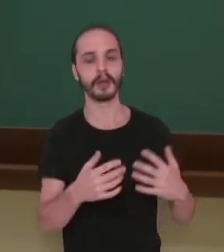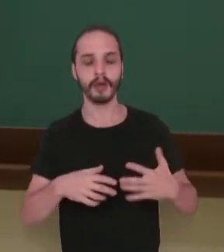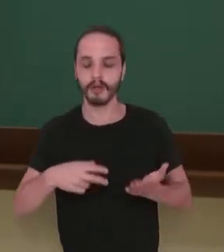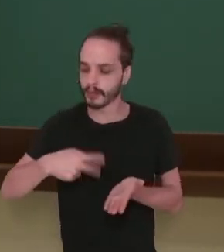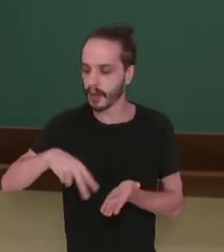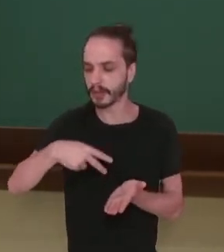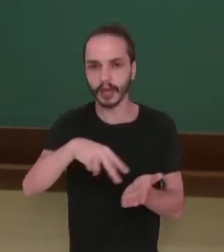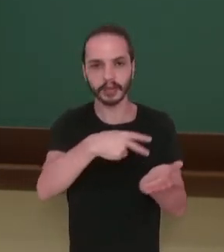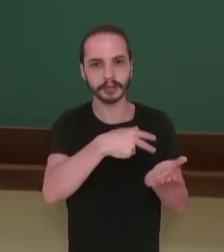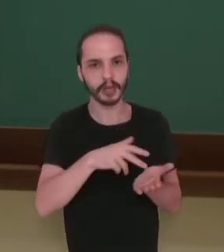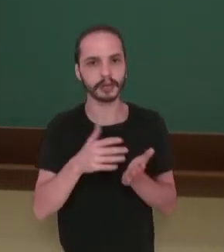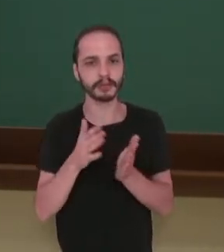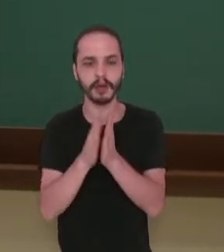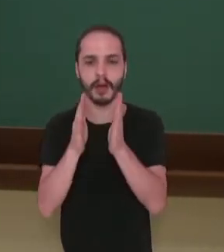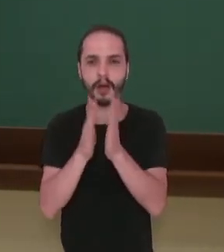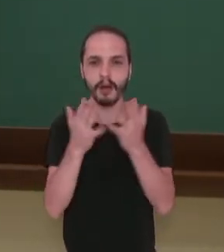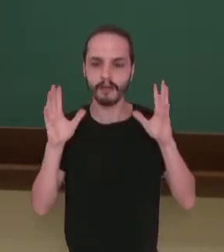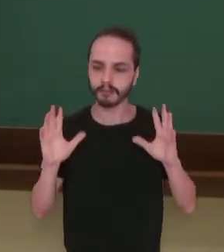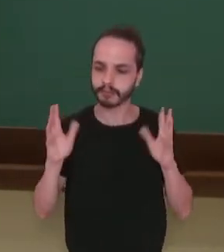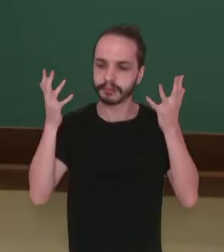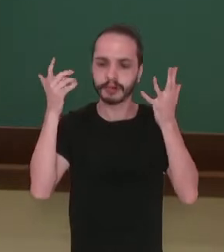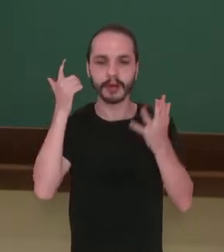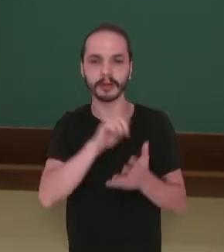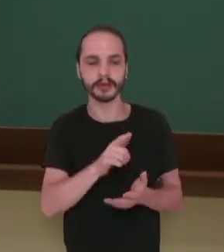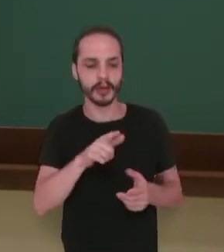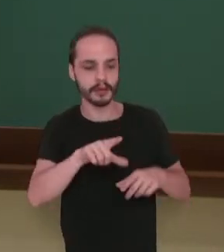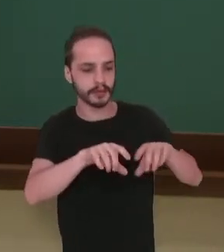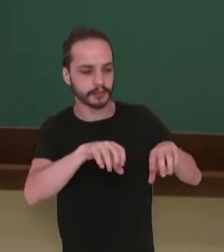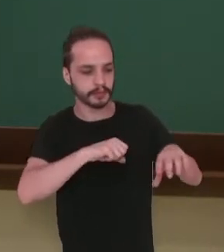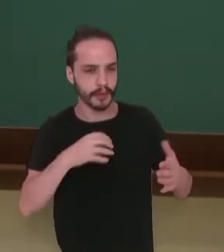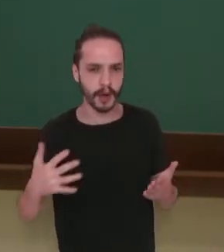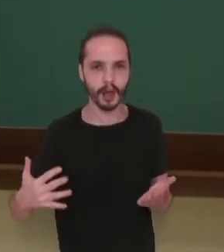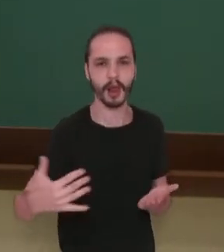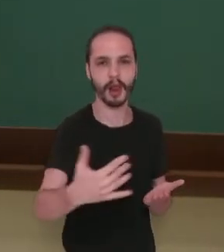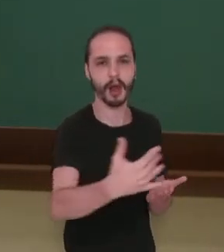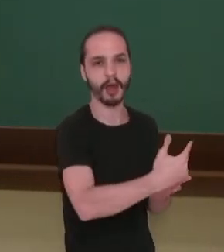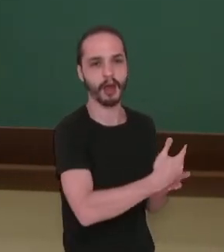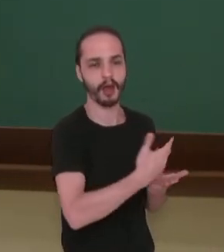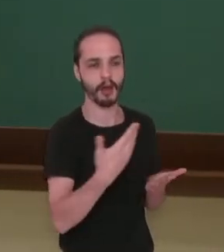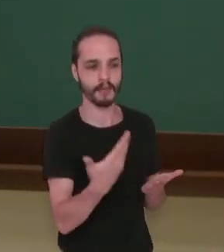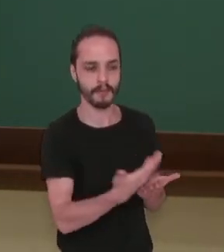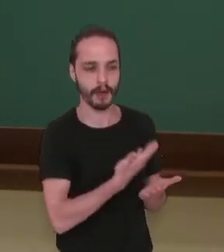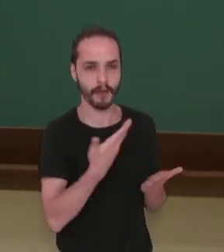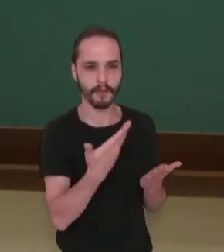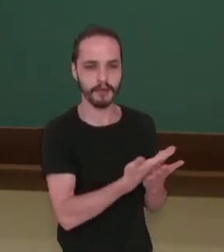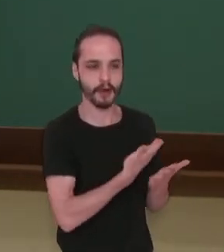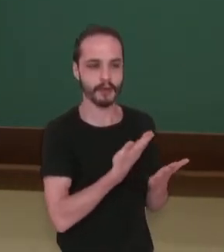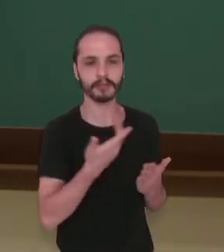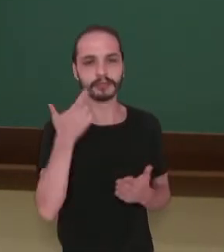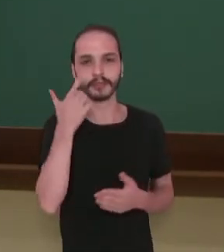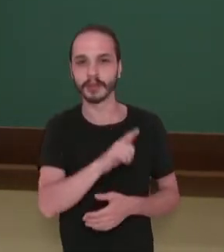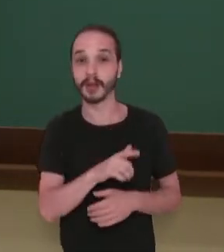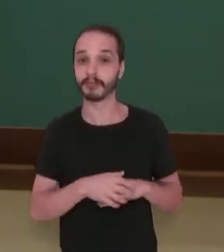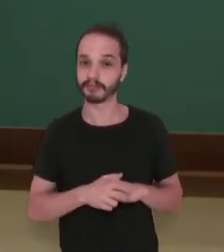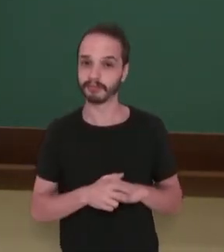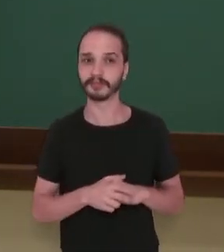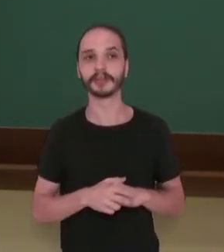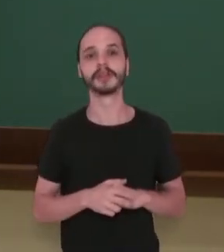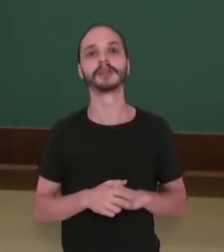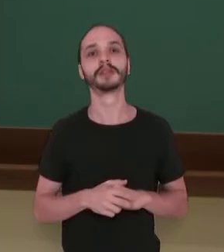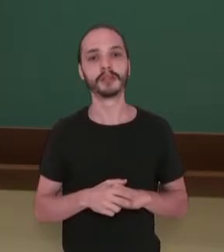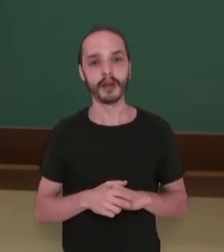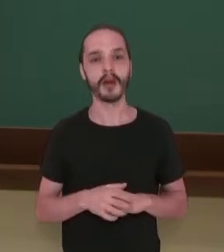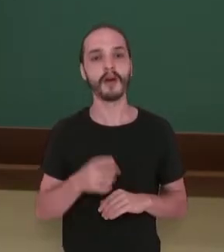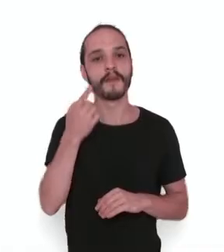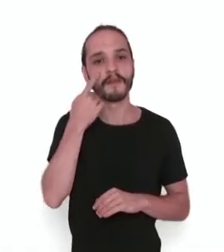que a nossa colheita ela seja muito grande, muito ampla. E aí a gente consegue ver lá a